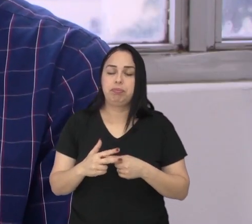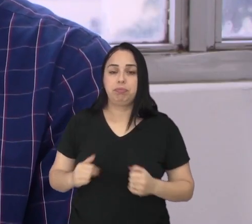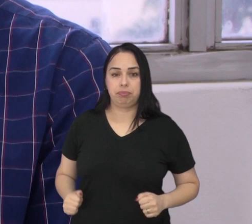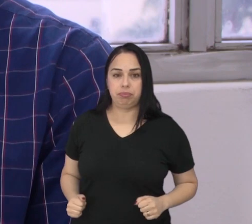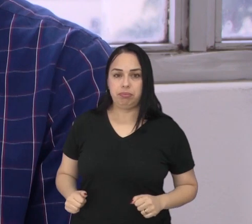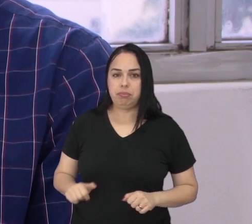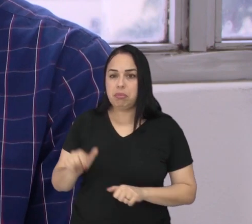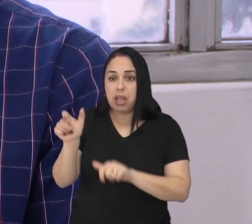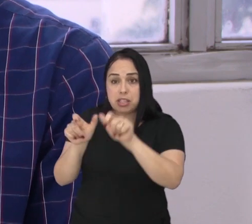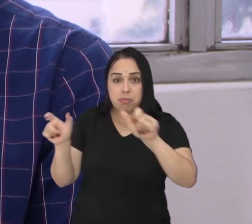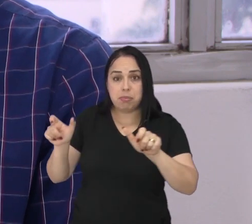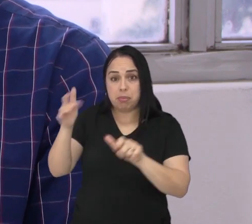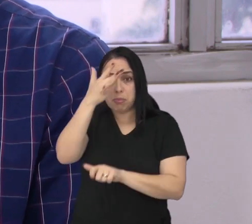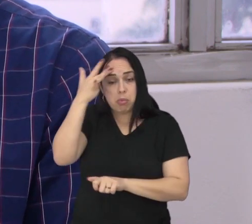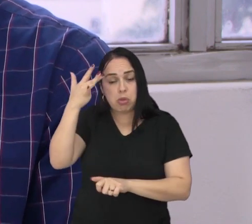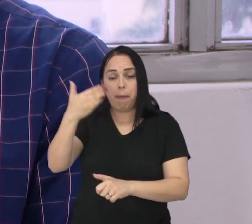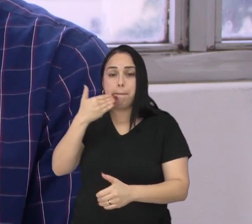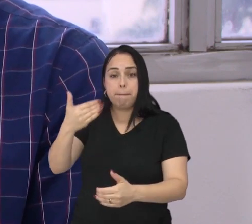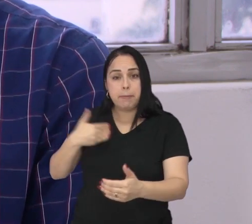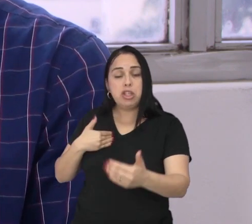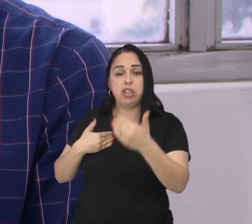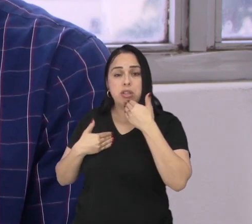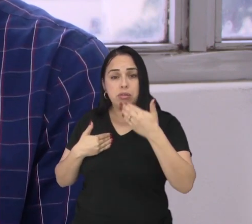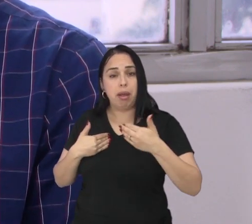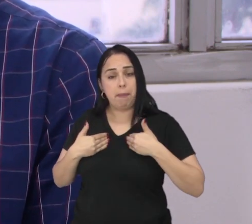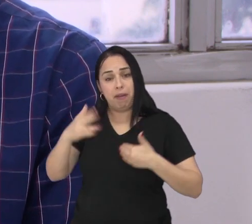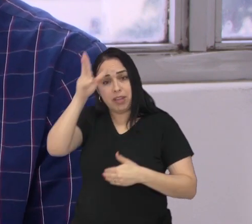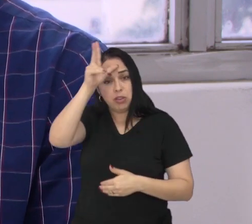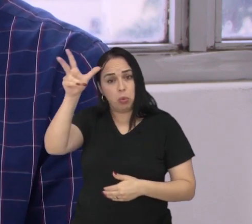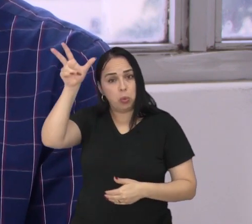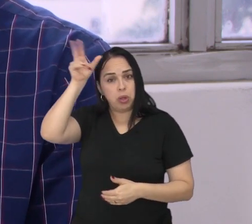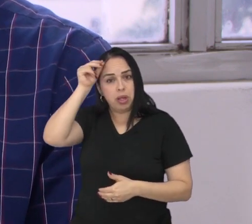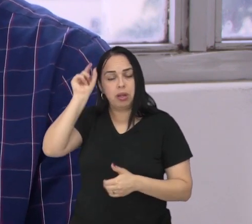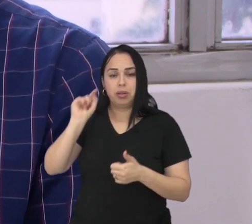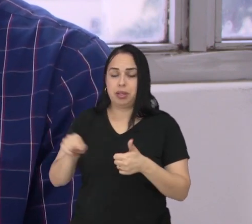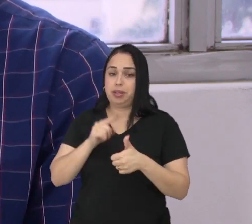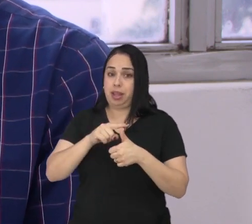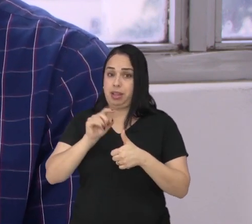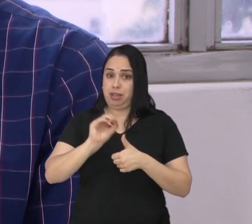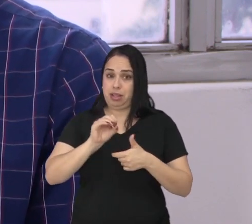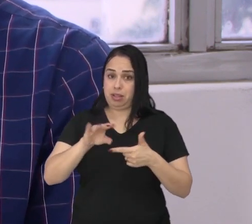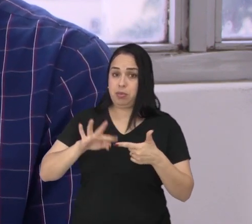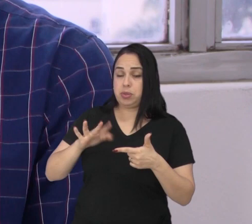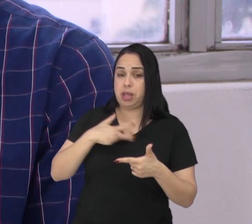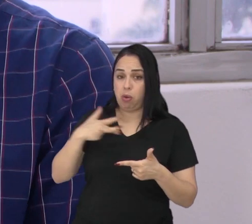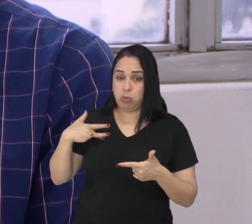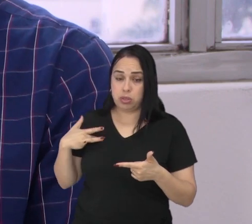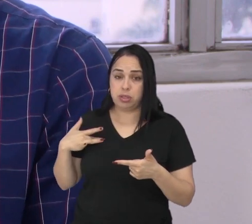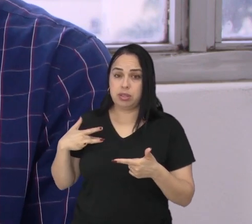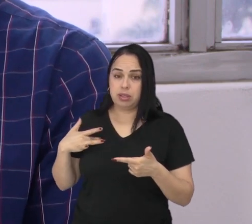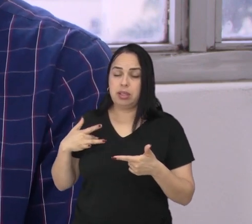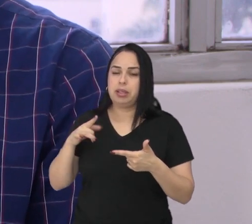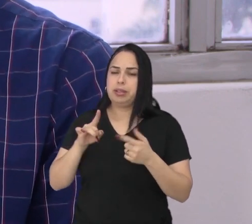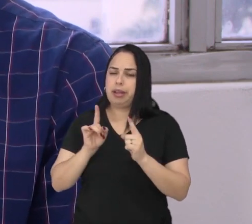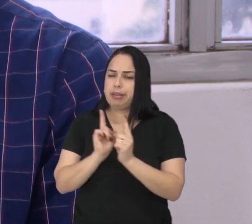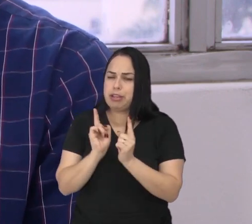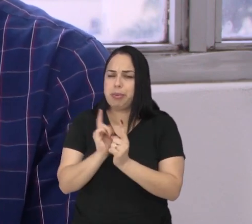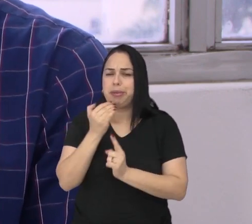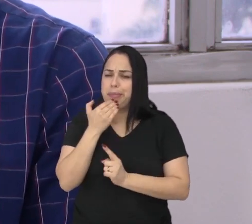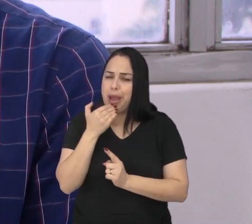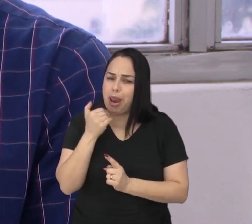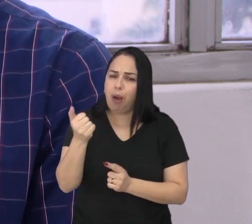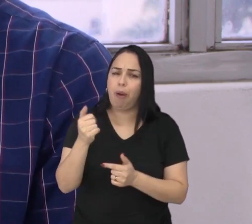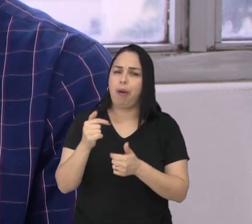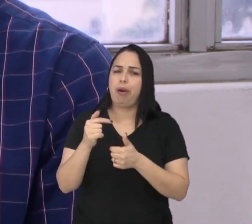Historicamente, as demandas que a população mais exige da Prefeitura têm relacionamento com educação e saúde, né? A melhora